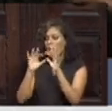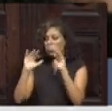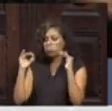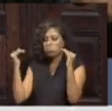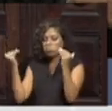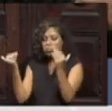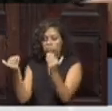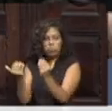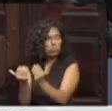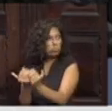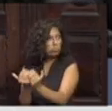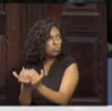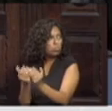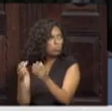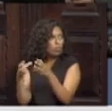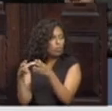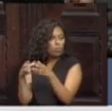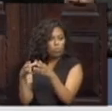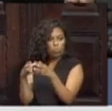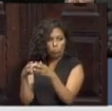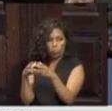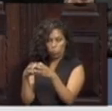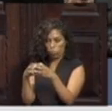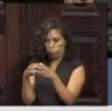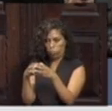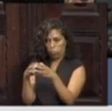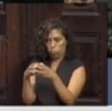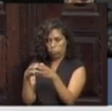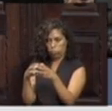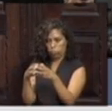Não. Essa segunda quinzena de março.